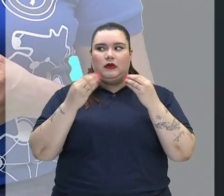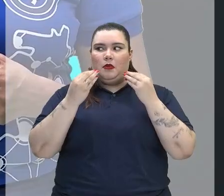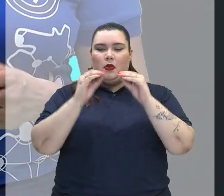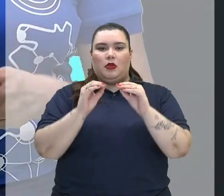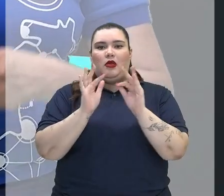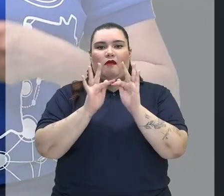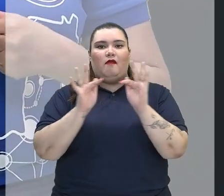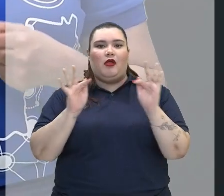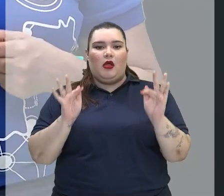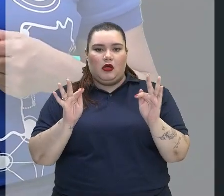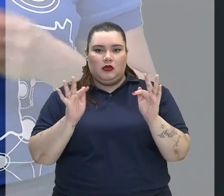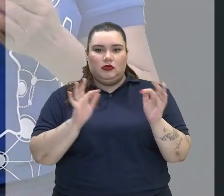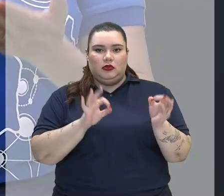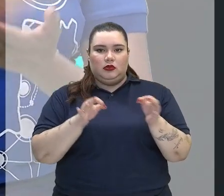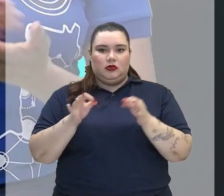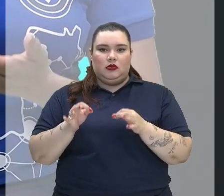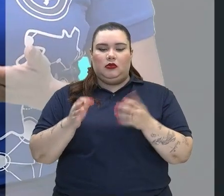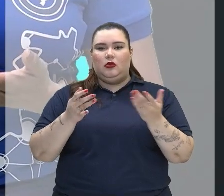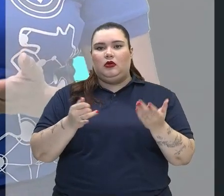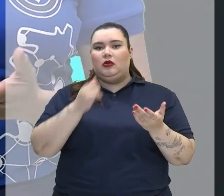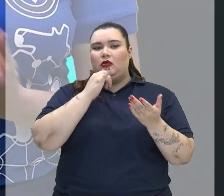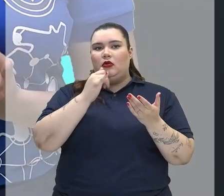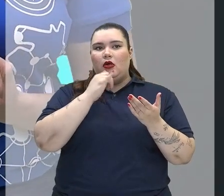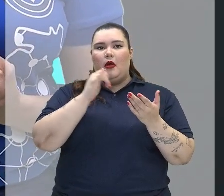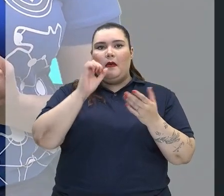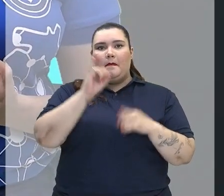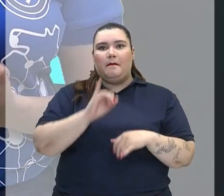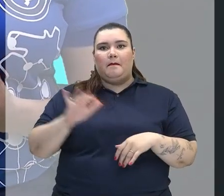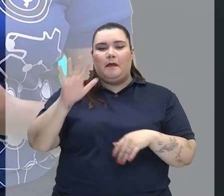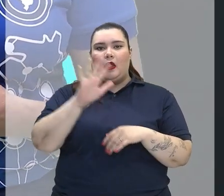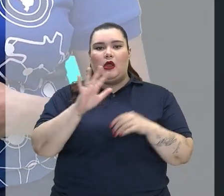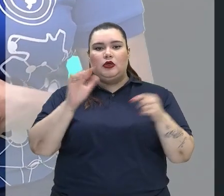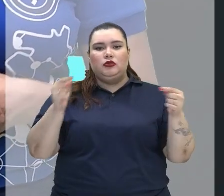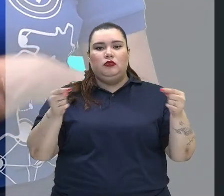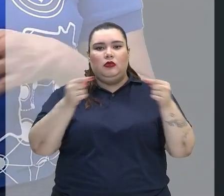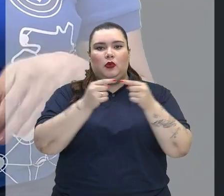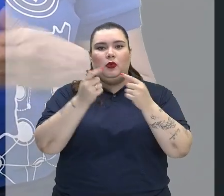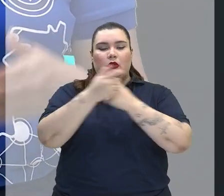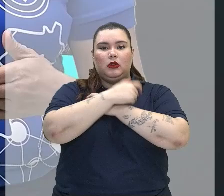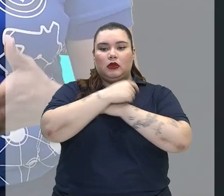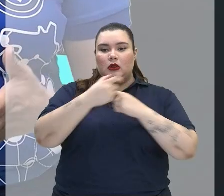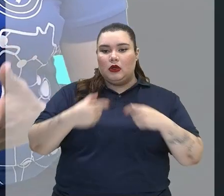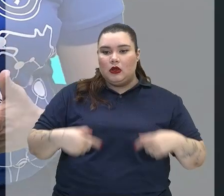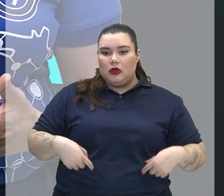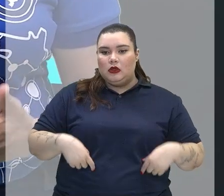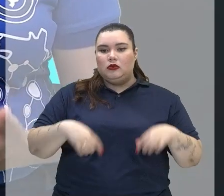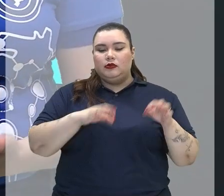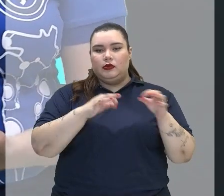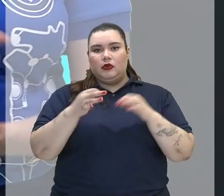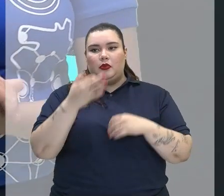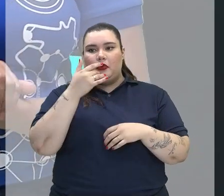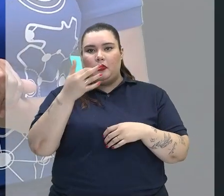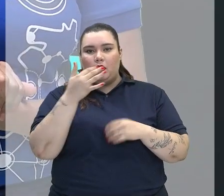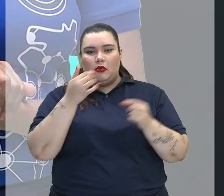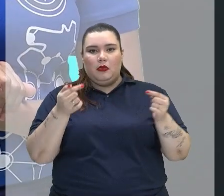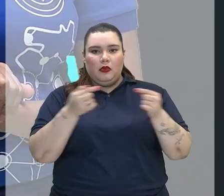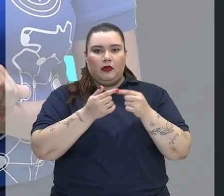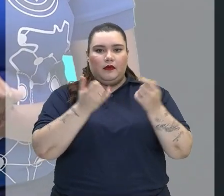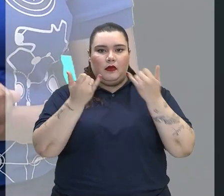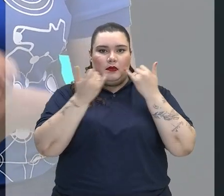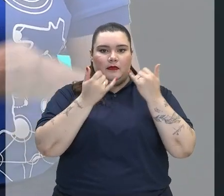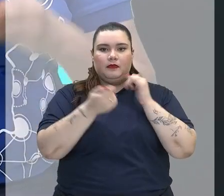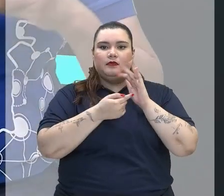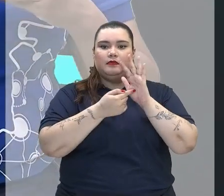escrito. Os sinais de trânsito, pelas cores, já passa também muitas informações. Então